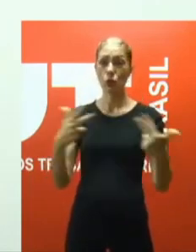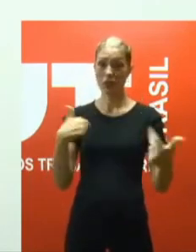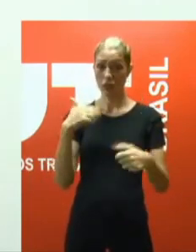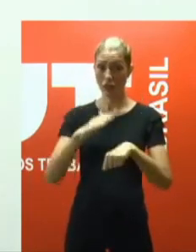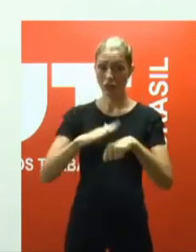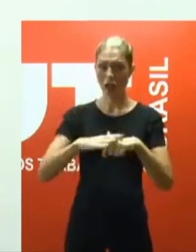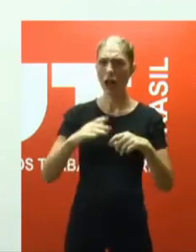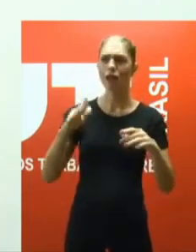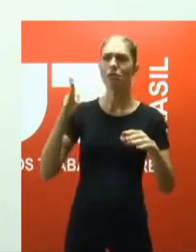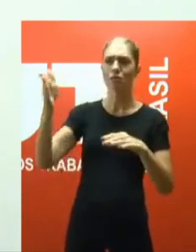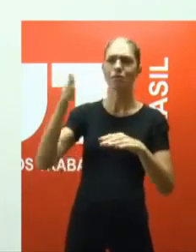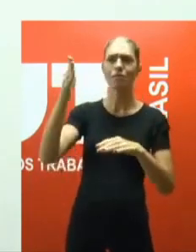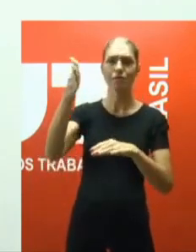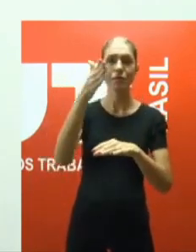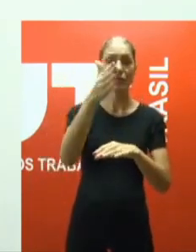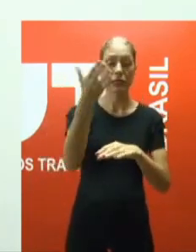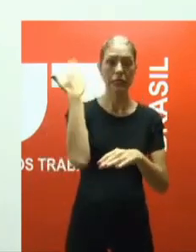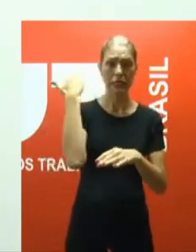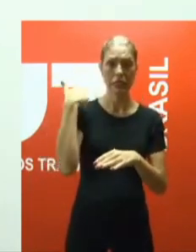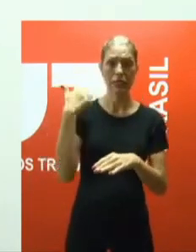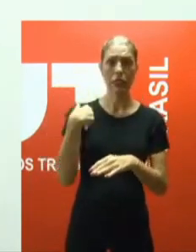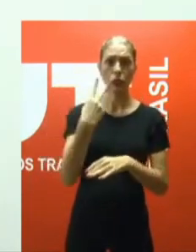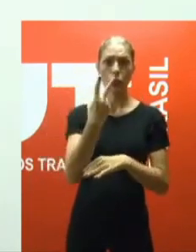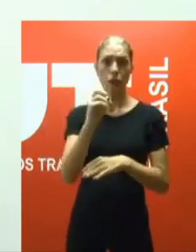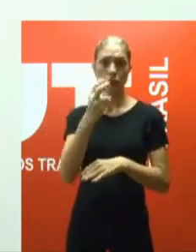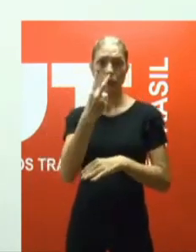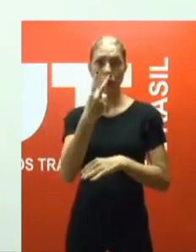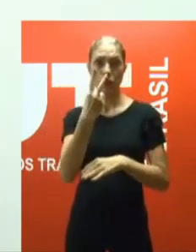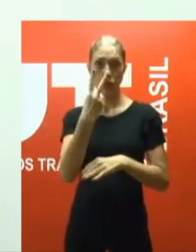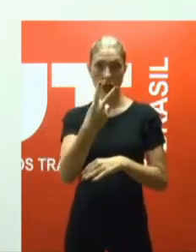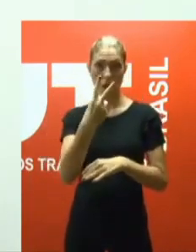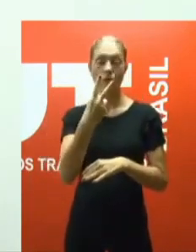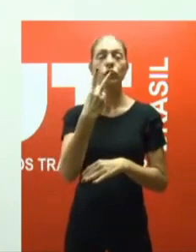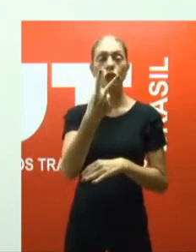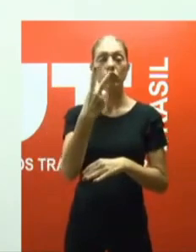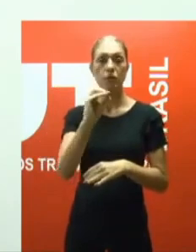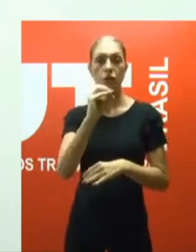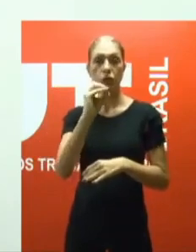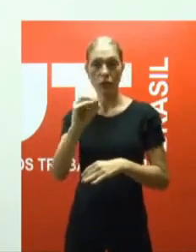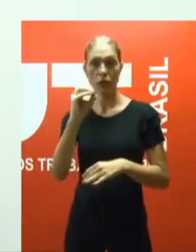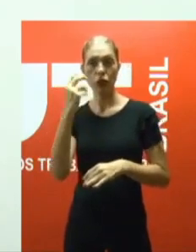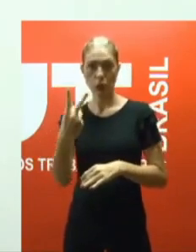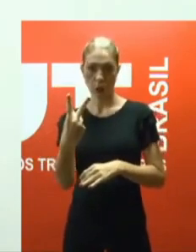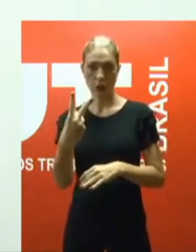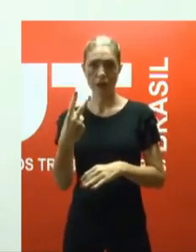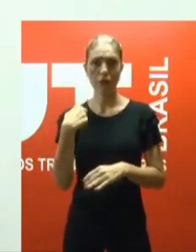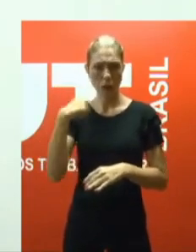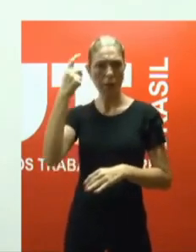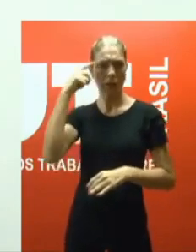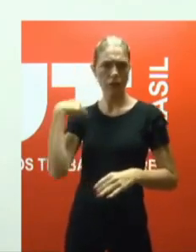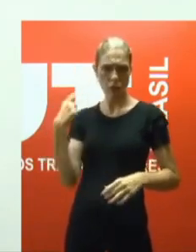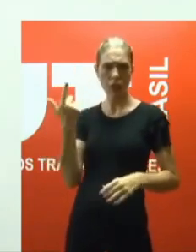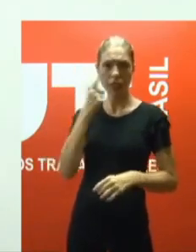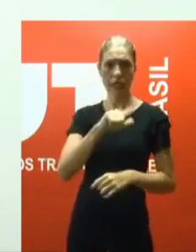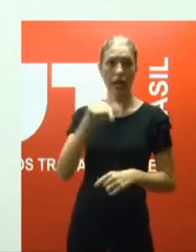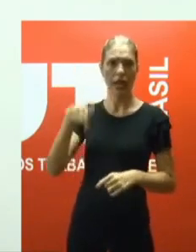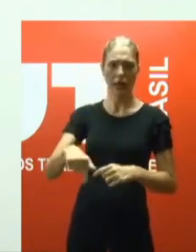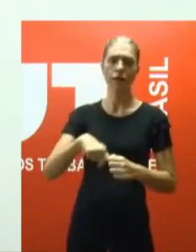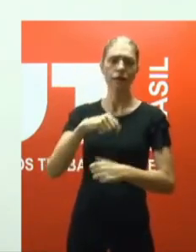muito otimista na de 2002. Eu nunca tive preocupação, sempre achei que eu ia ganhar, e nessa daqui.